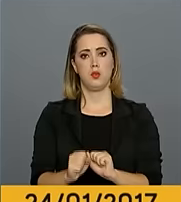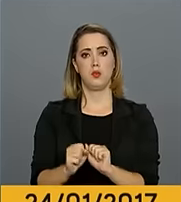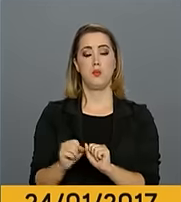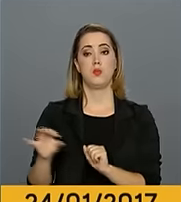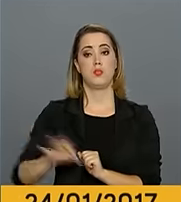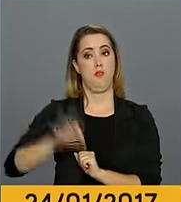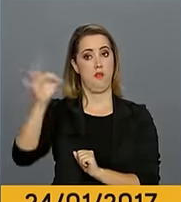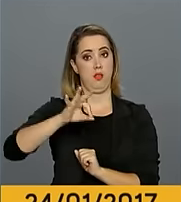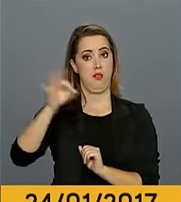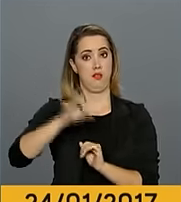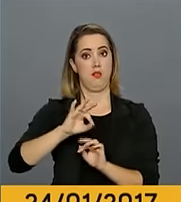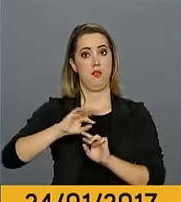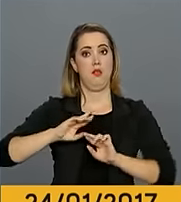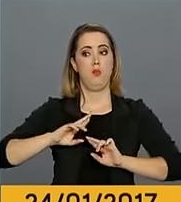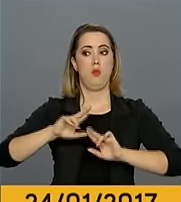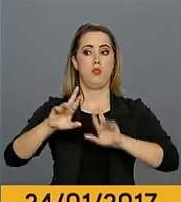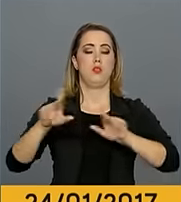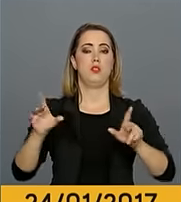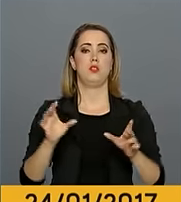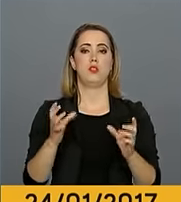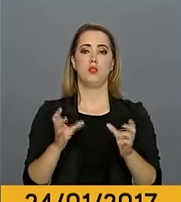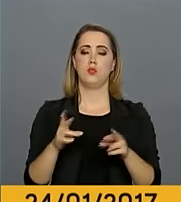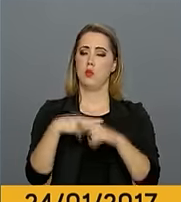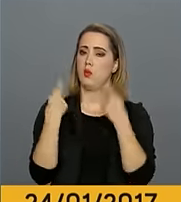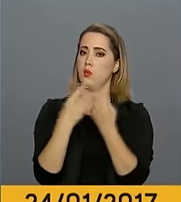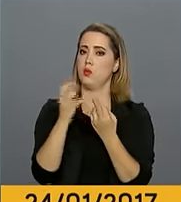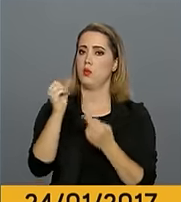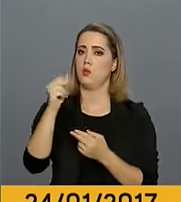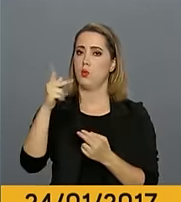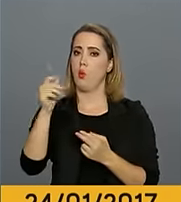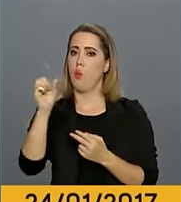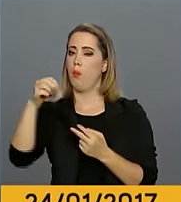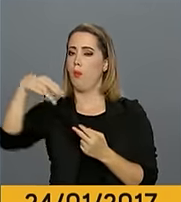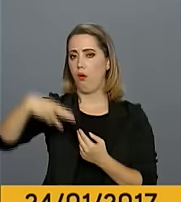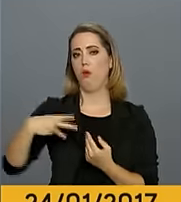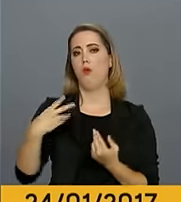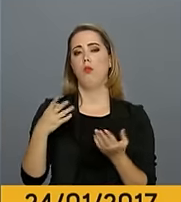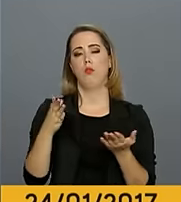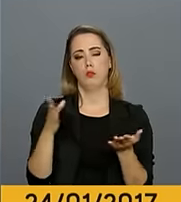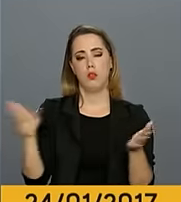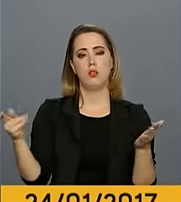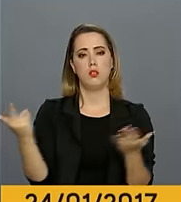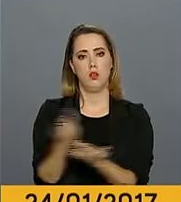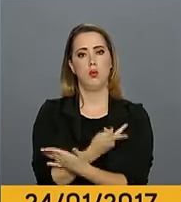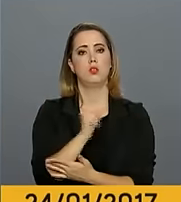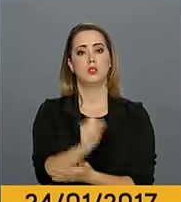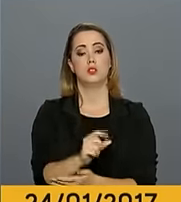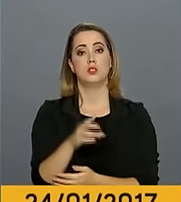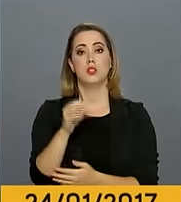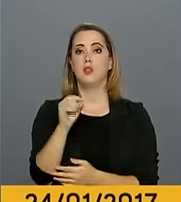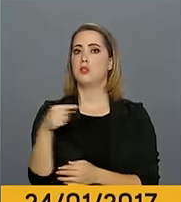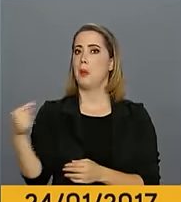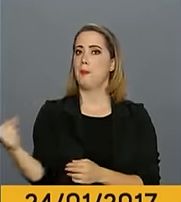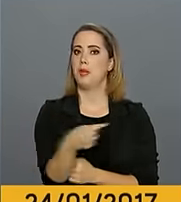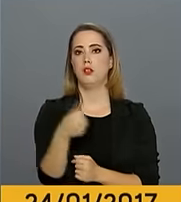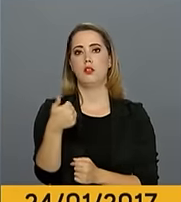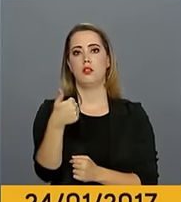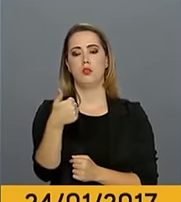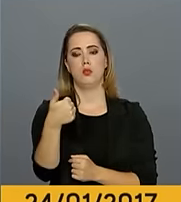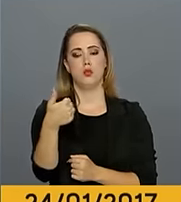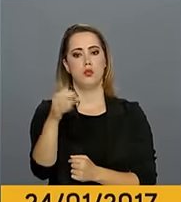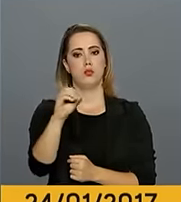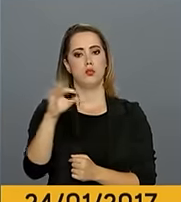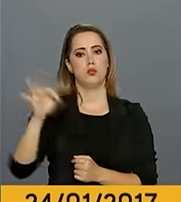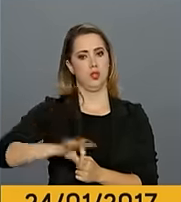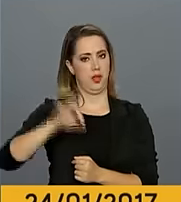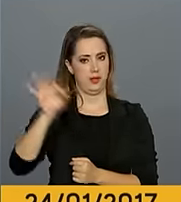se repita em várias reuniões do Copom, permitindo que em breve tempo nós cheguemos a menos de 10%. Isto porque, eu